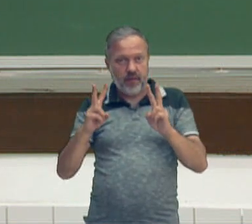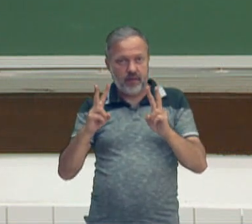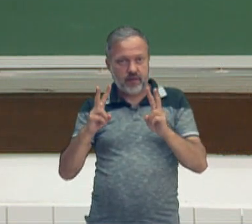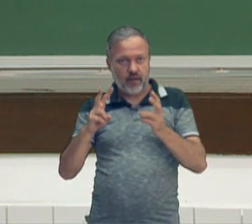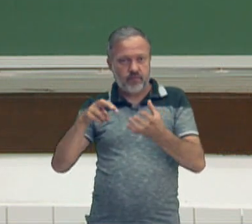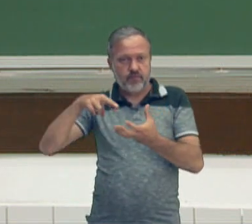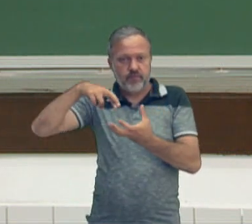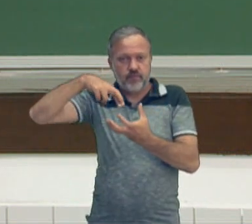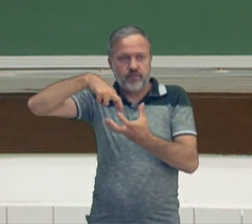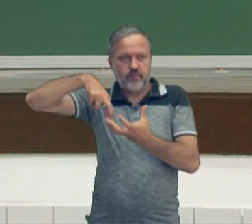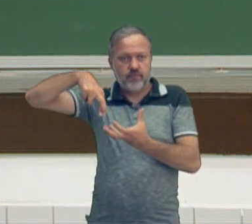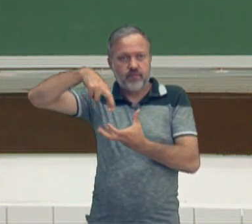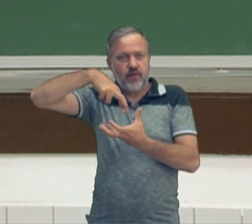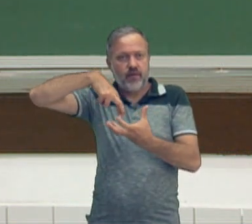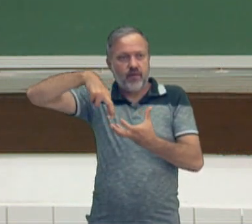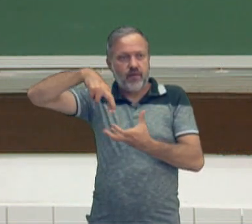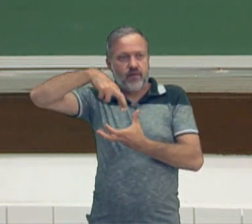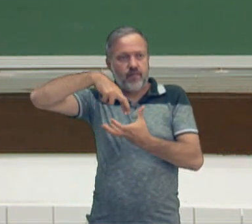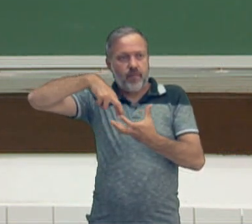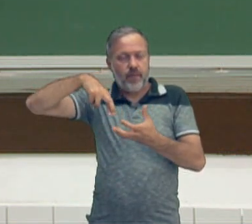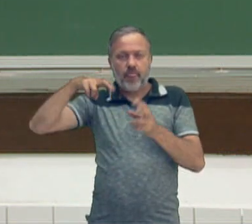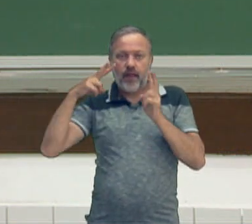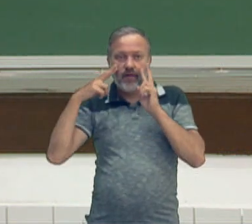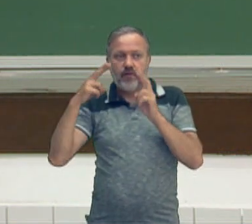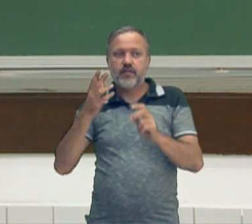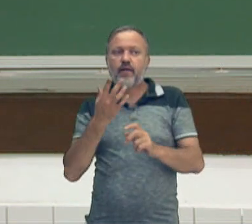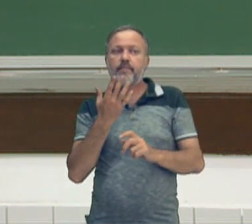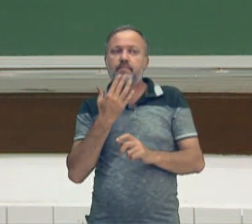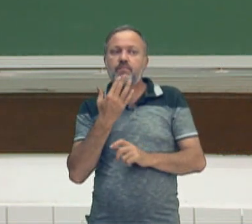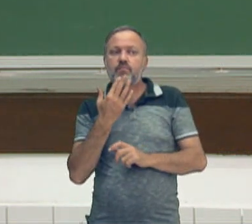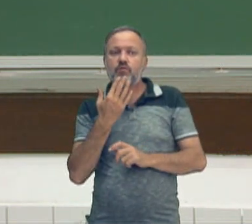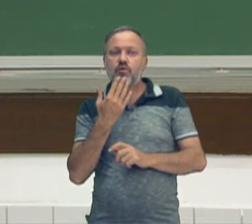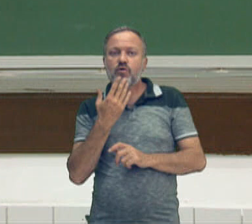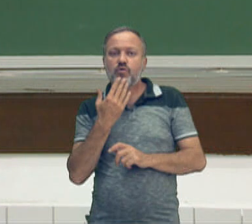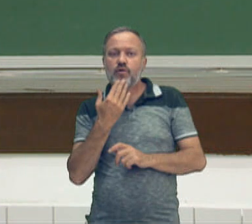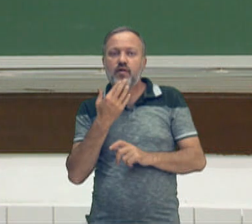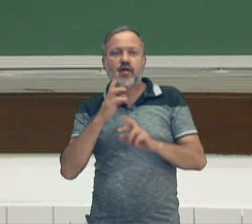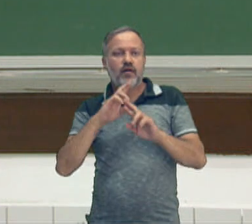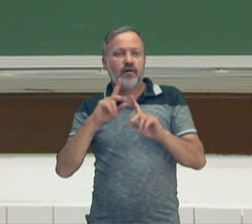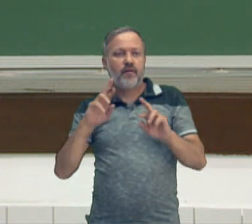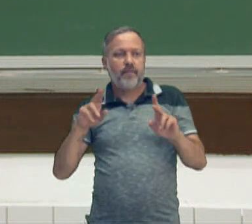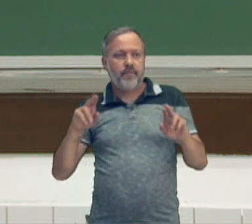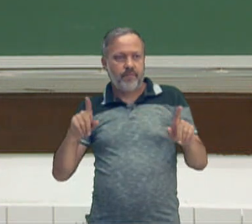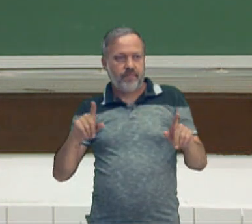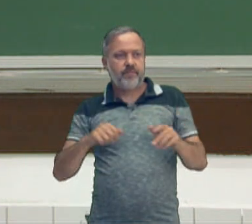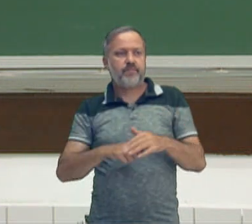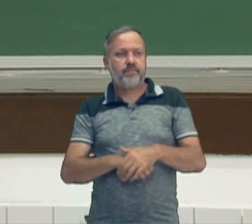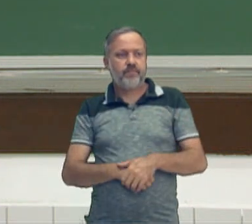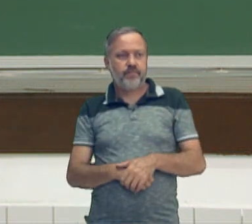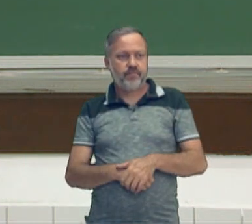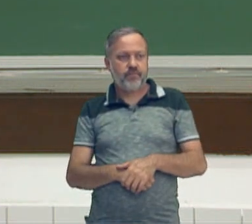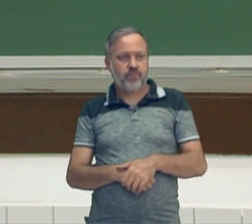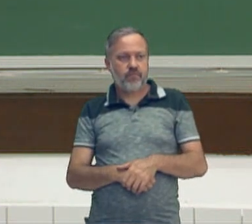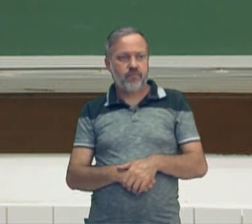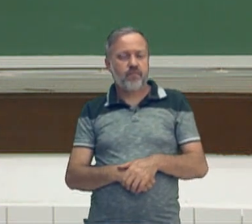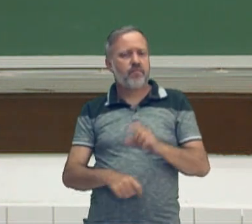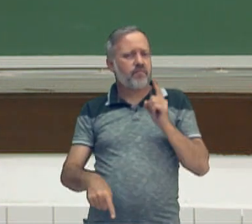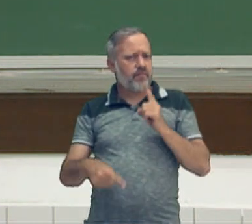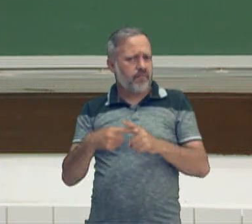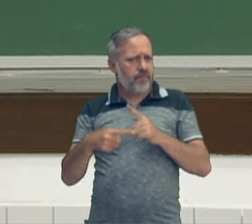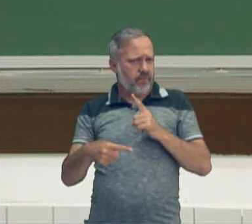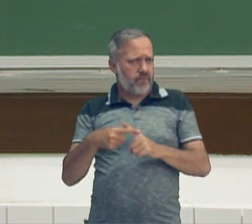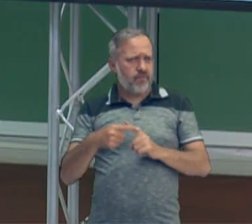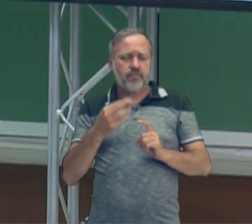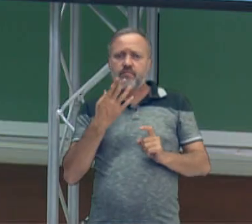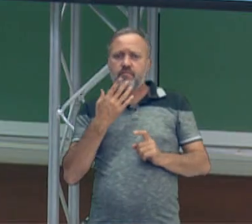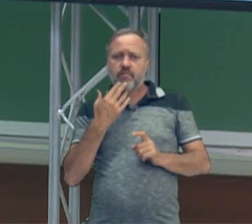mapa de clima, repare que as manchas estão todas elas diferenciadas, ok? E por que estão diferenciadas